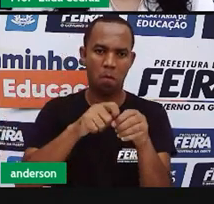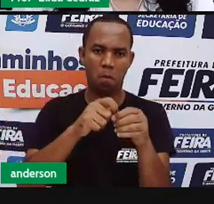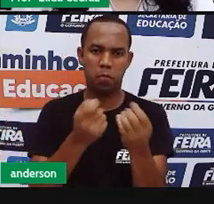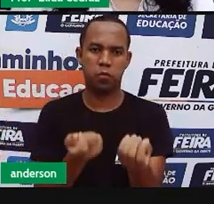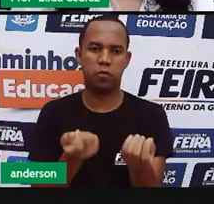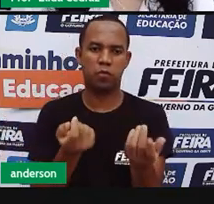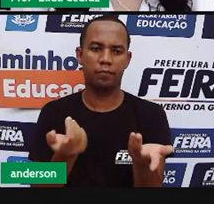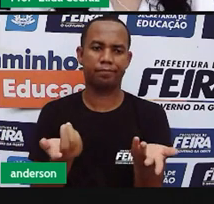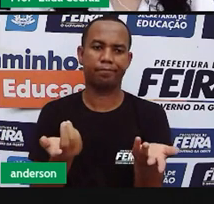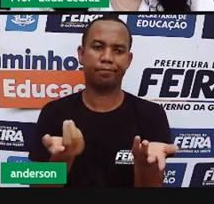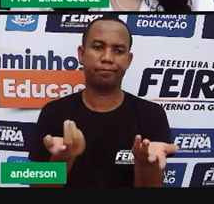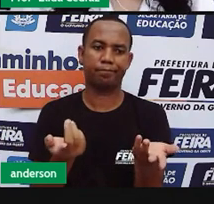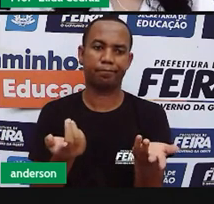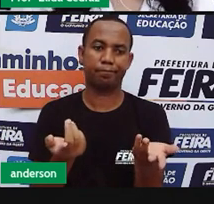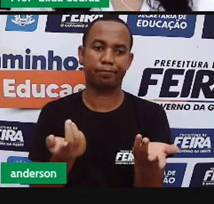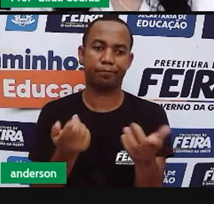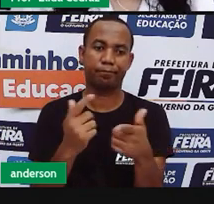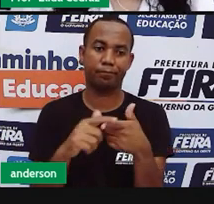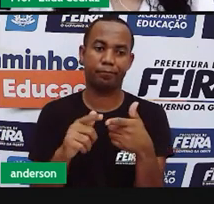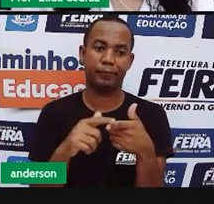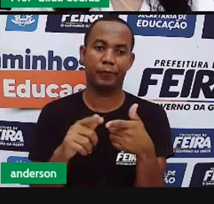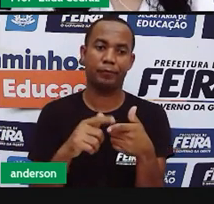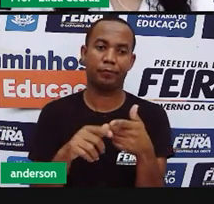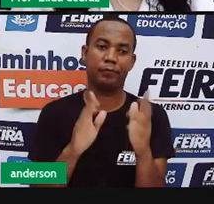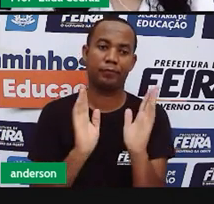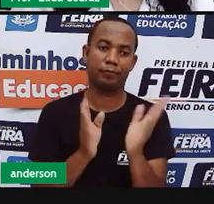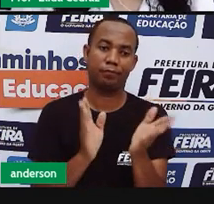do